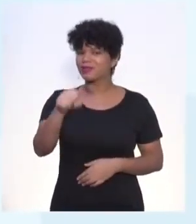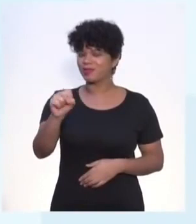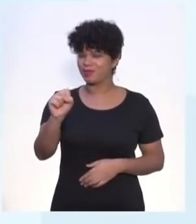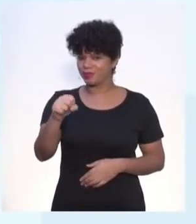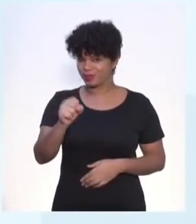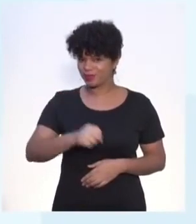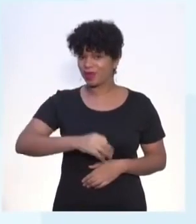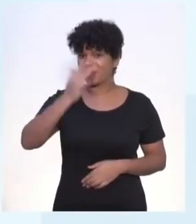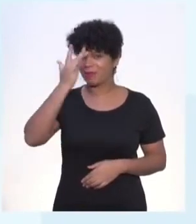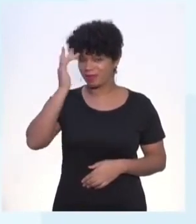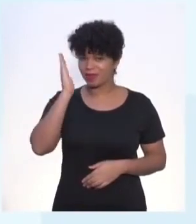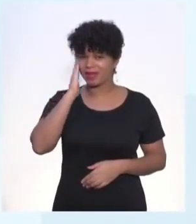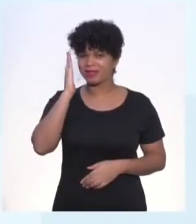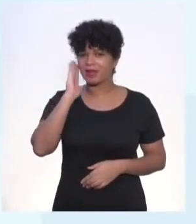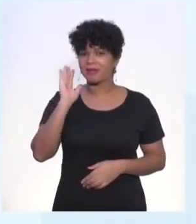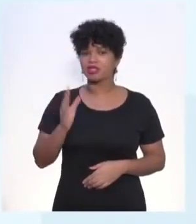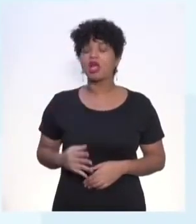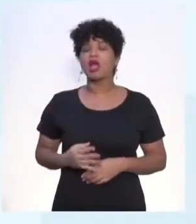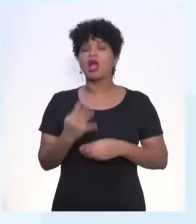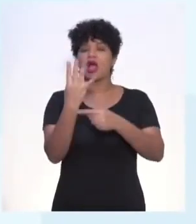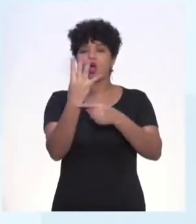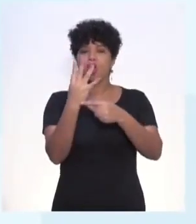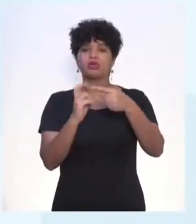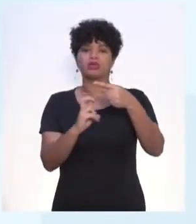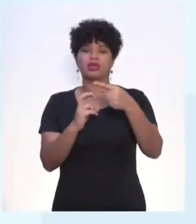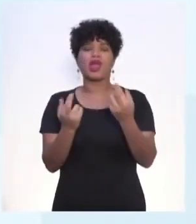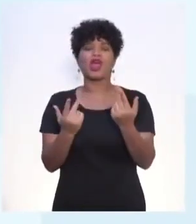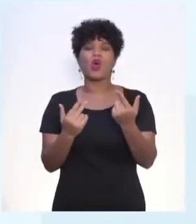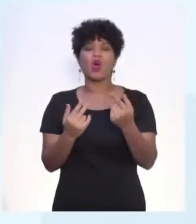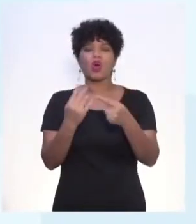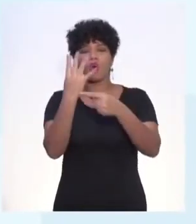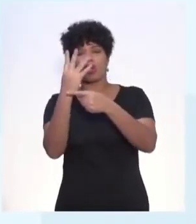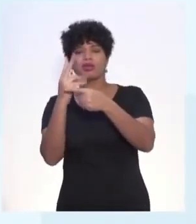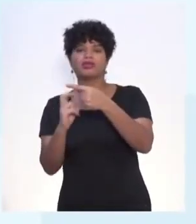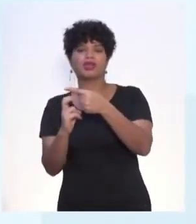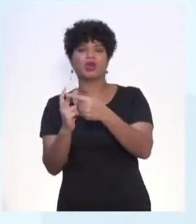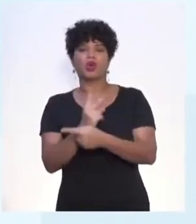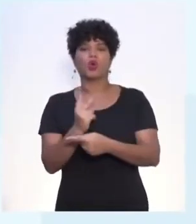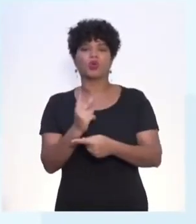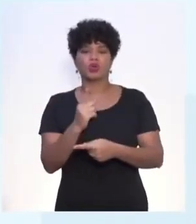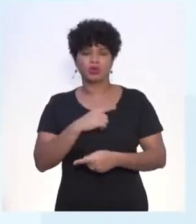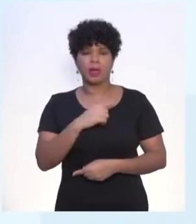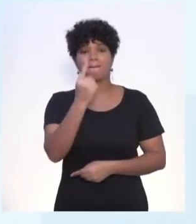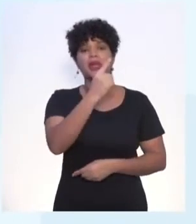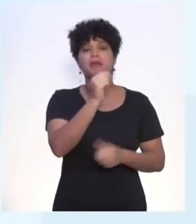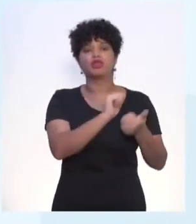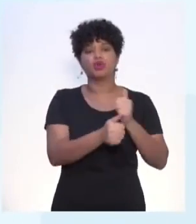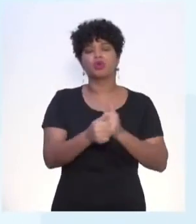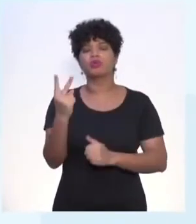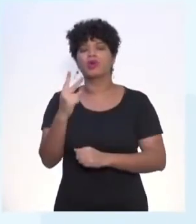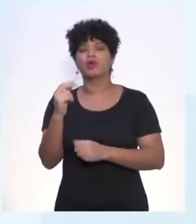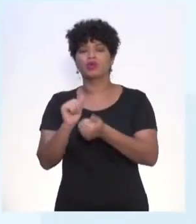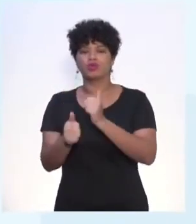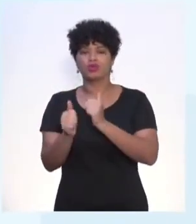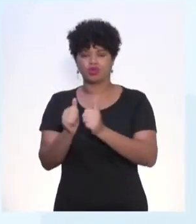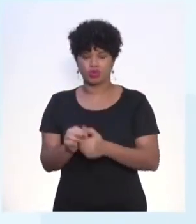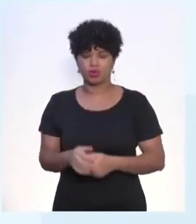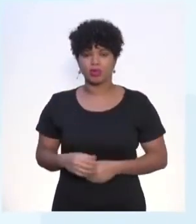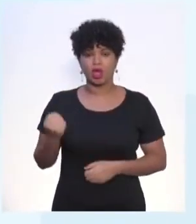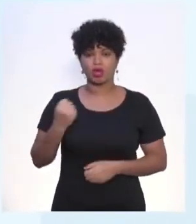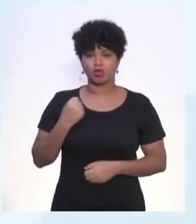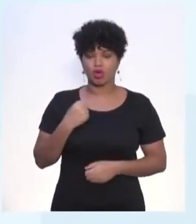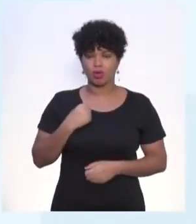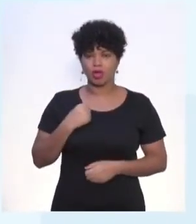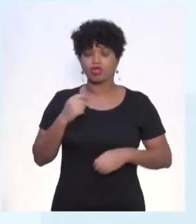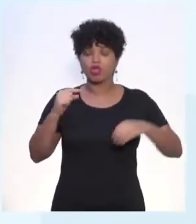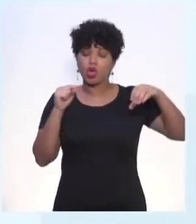já bem observou. E aí vem a justificativa, né, Tony? Apesar do número de gols e o de faltas serem diferentes, como a